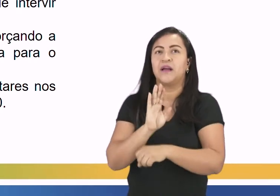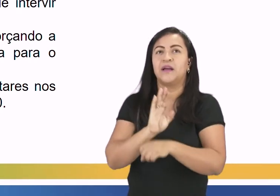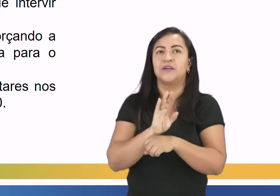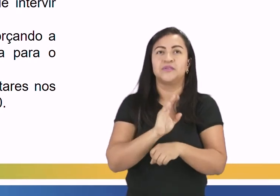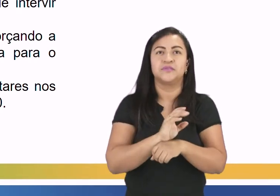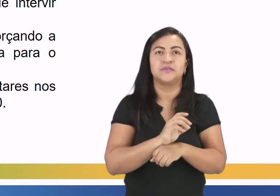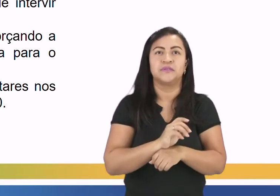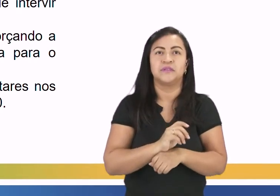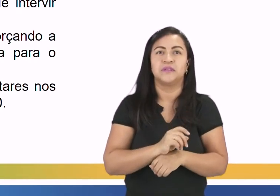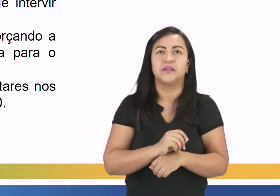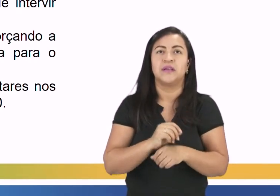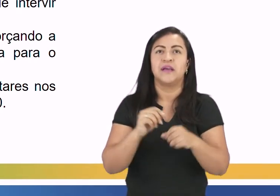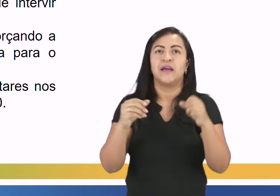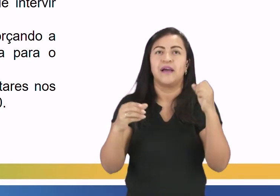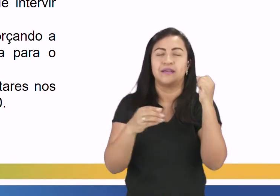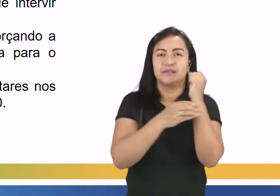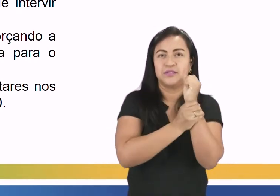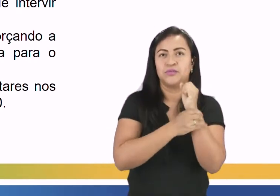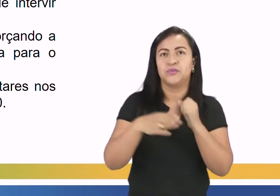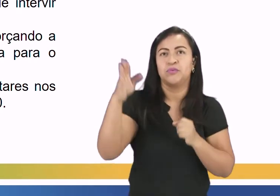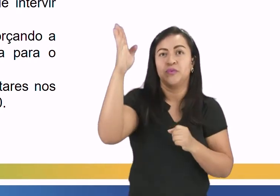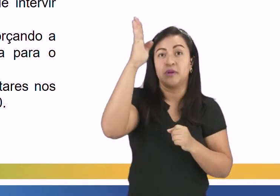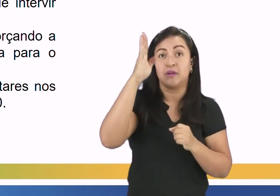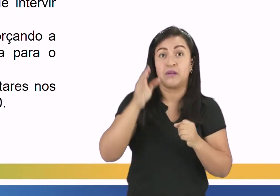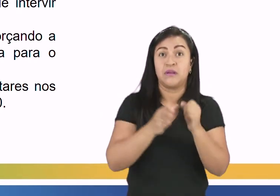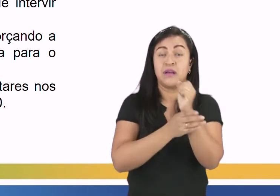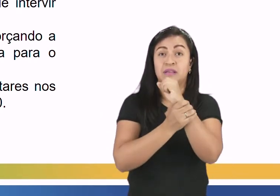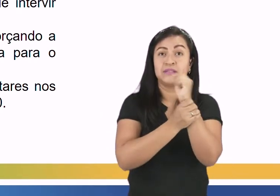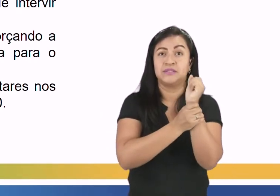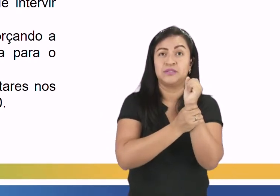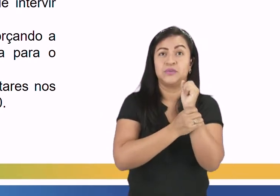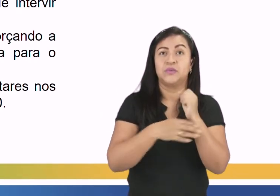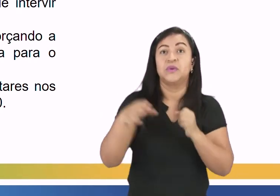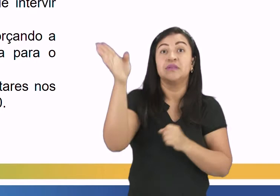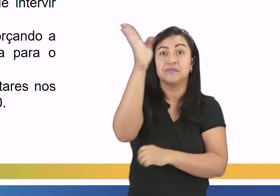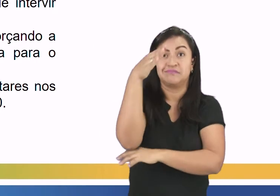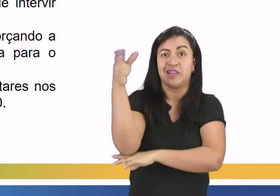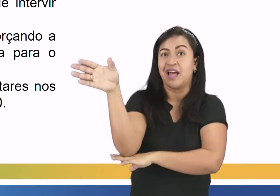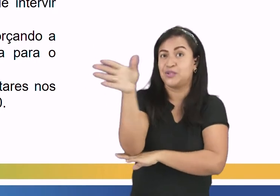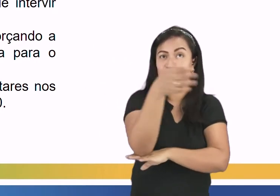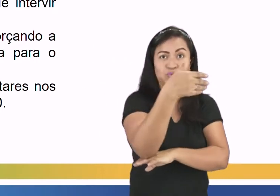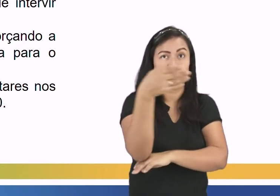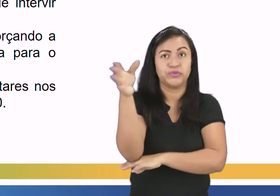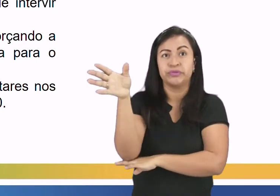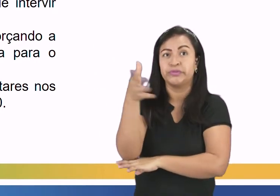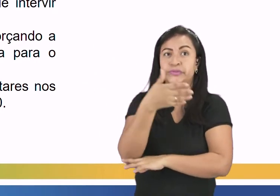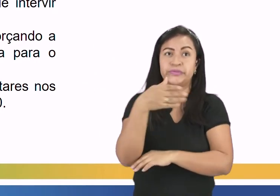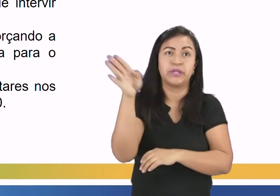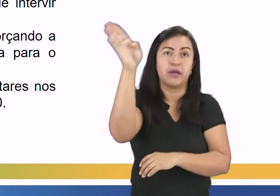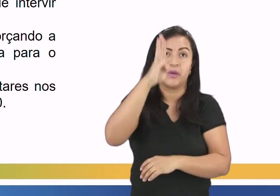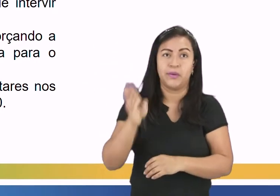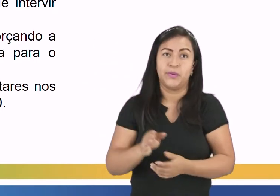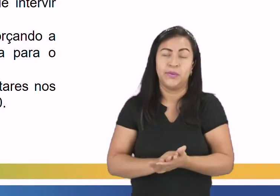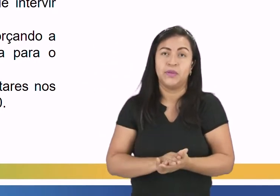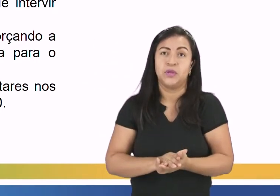e apoiar militares nos governos dos países latino-americanos na década